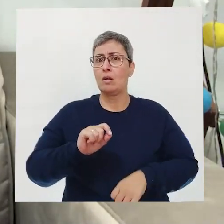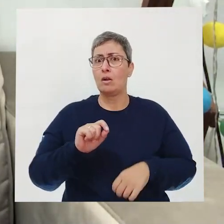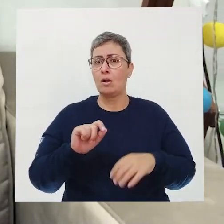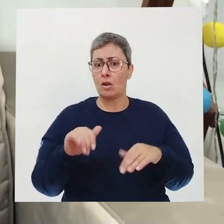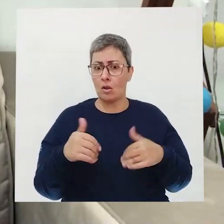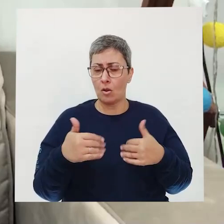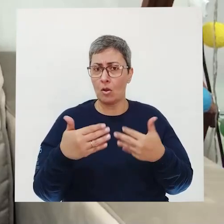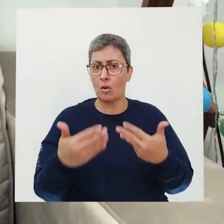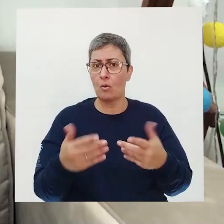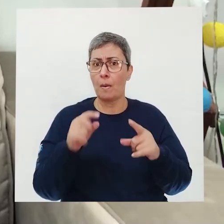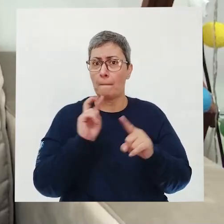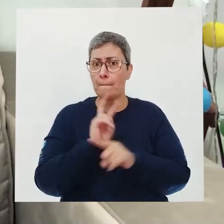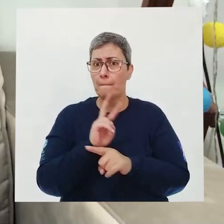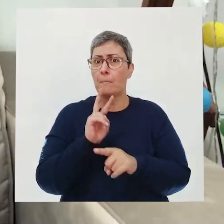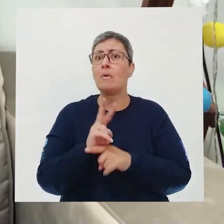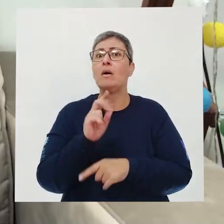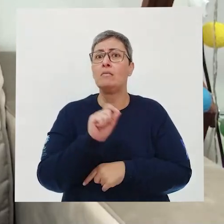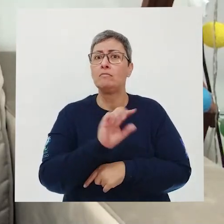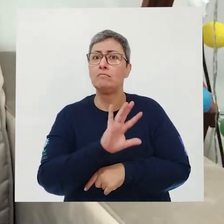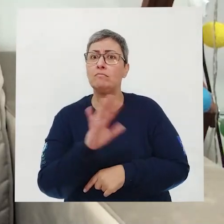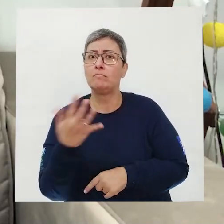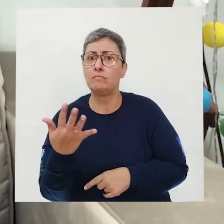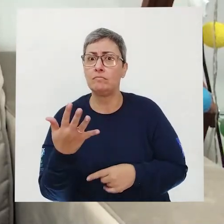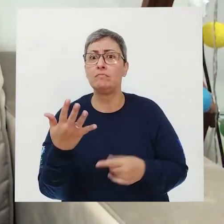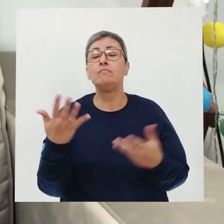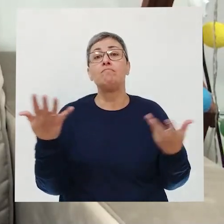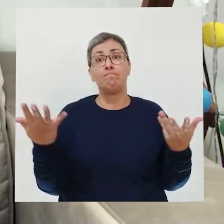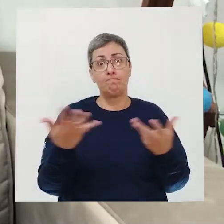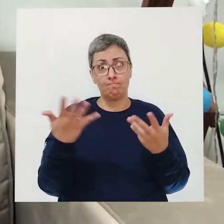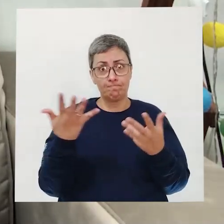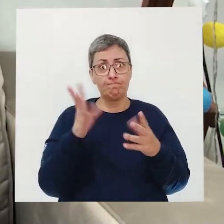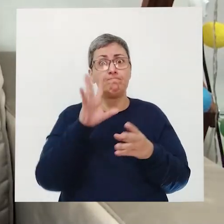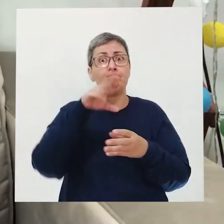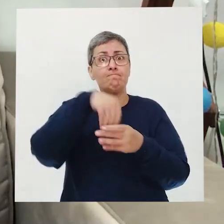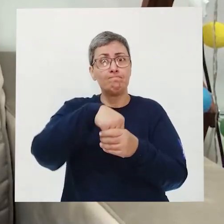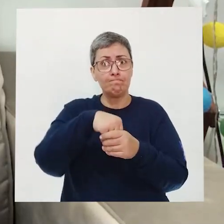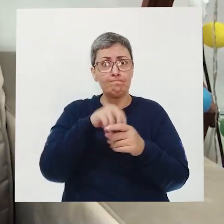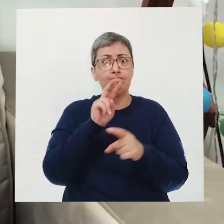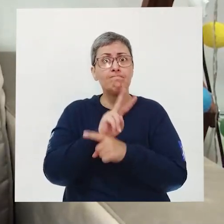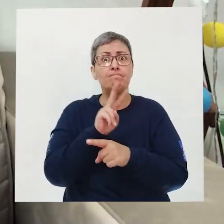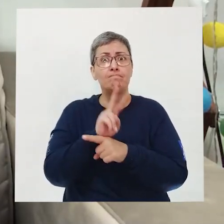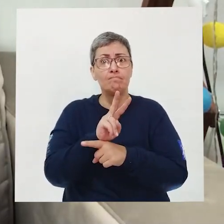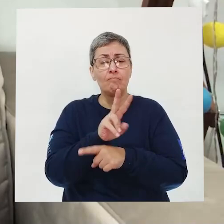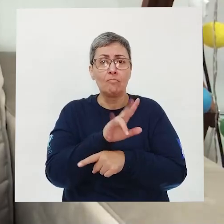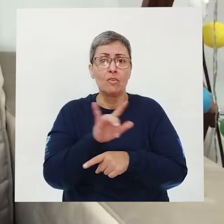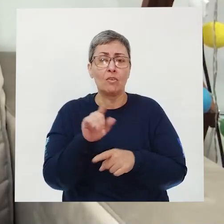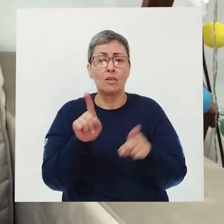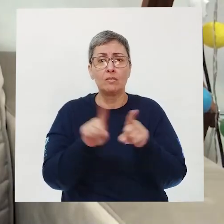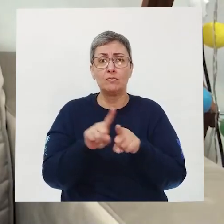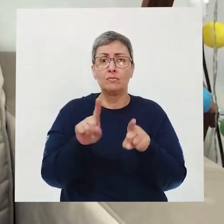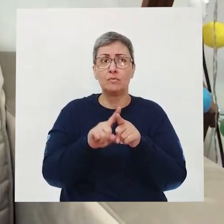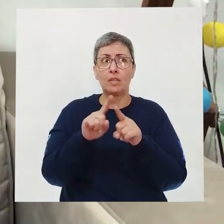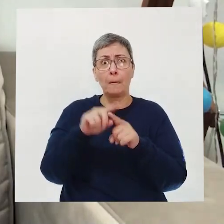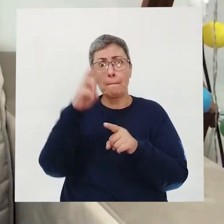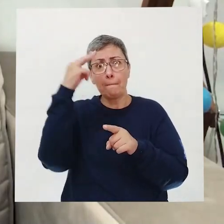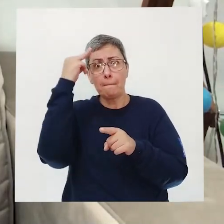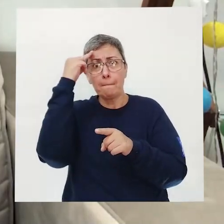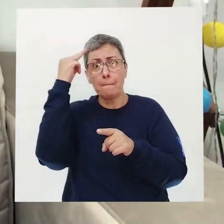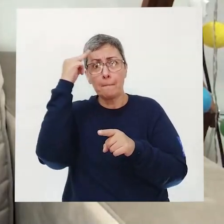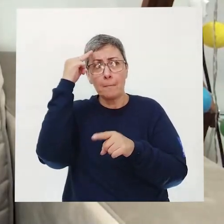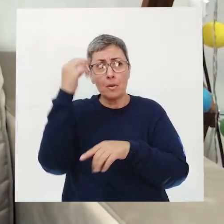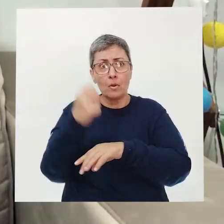reação para que a proteção aconteça, né? E dentro dessa proteção, ela também traz a